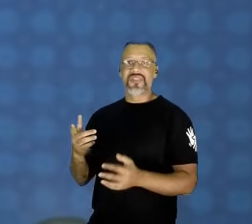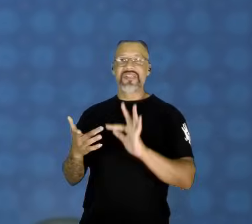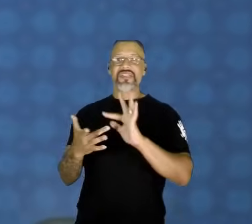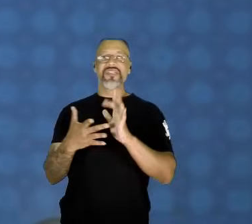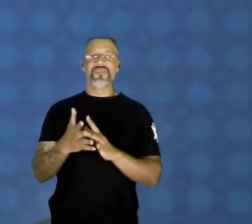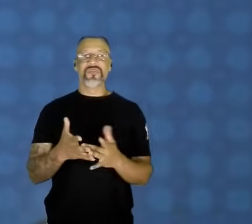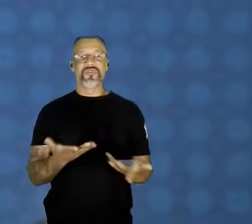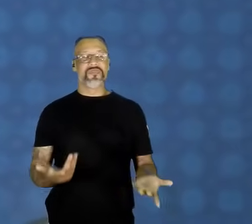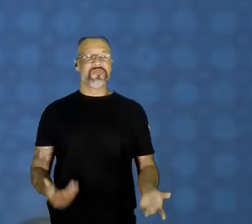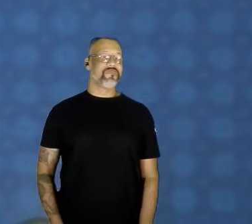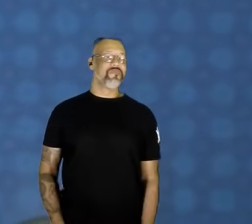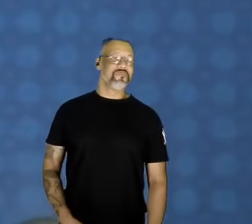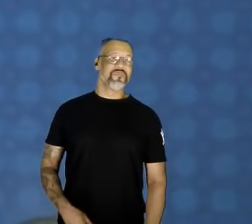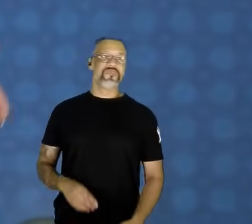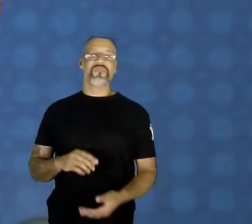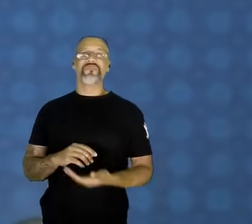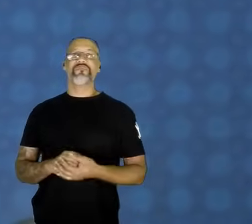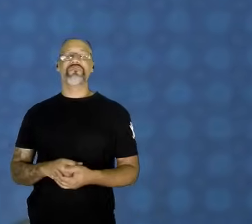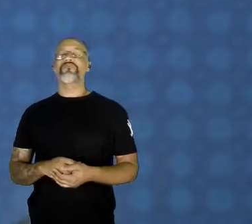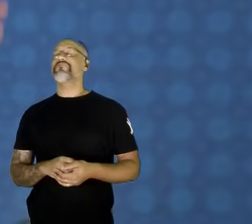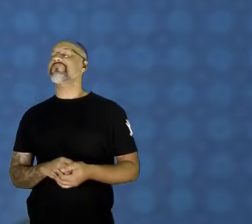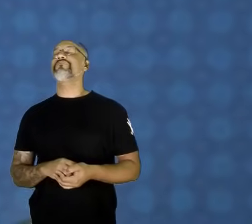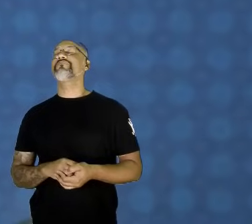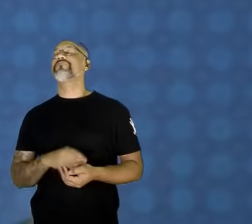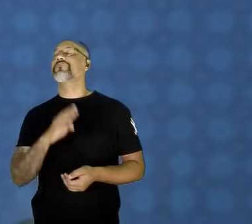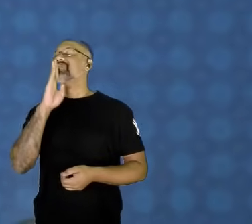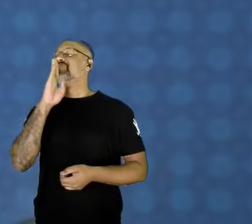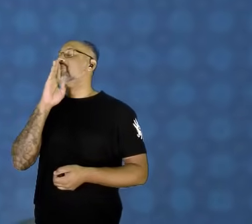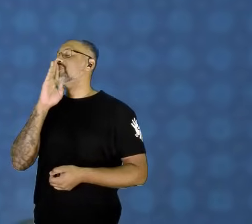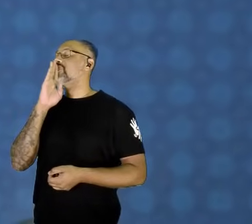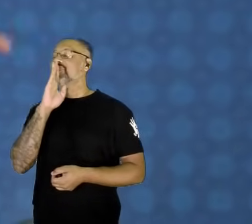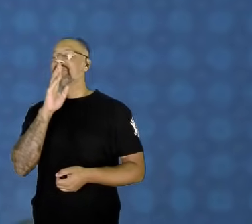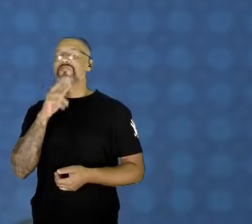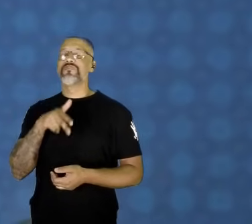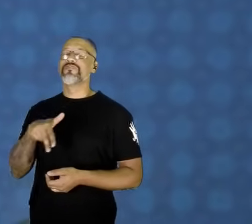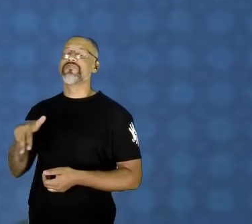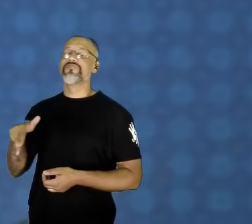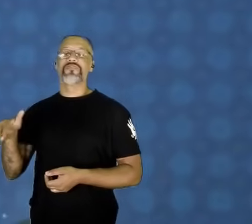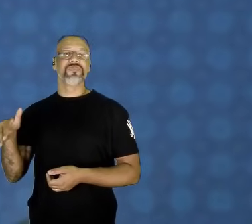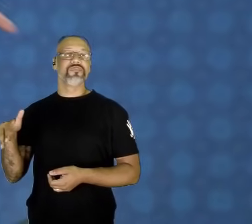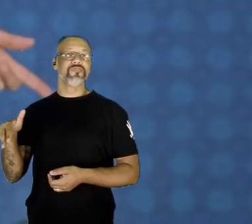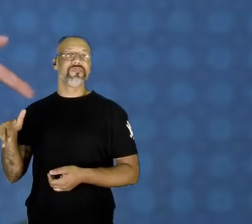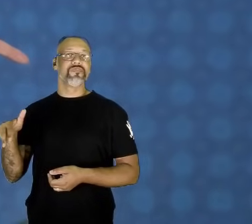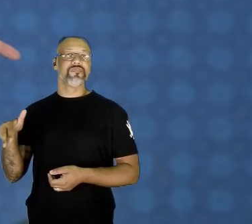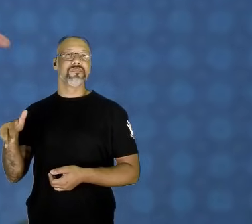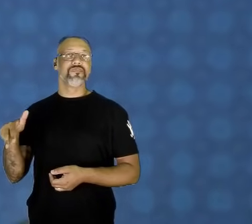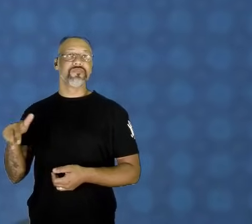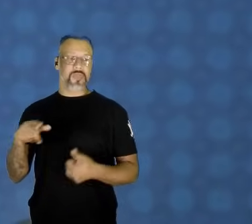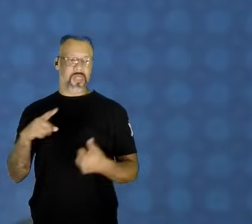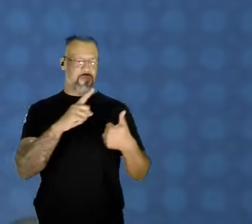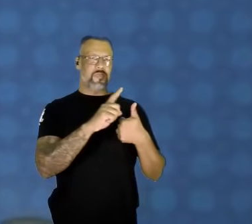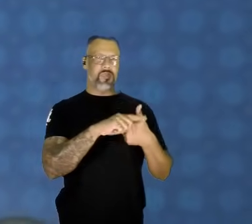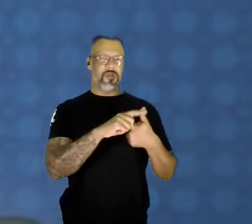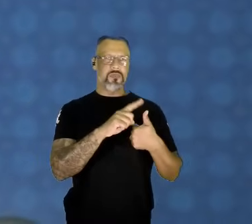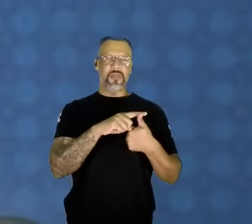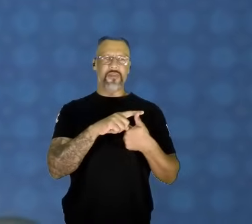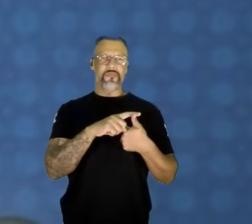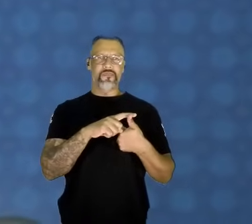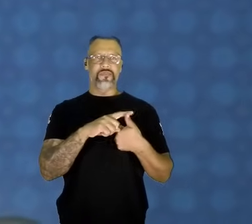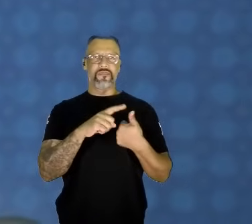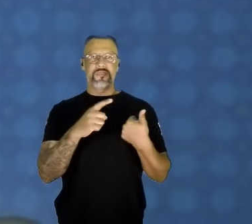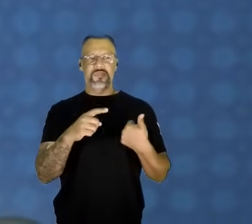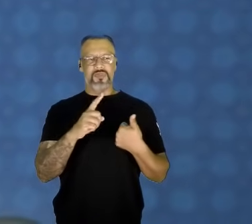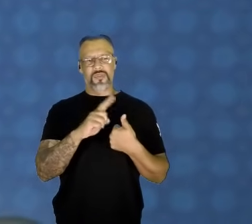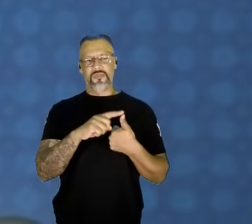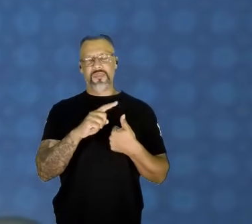Ah, o primeiro teste não é difícil. Vir para a igreja quando tem um problema não é o desafio.